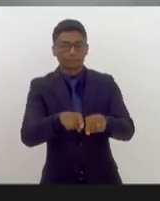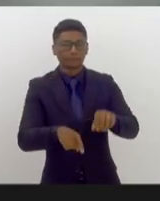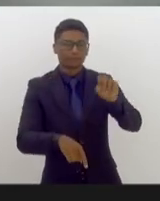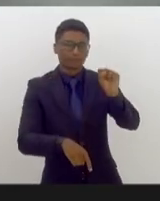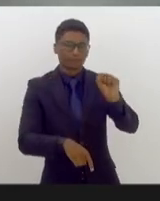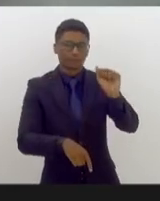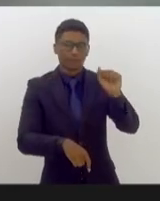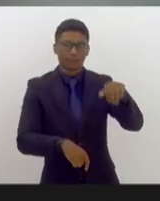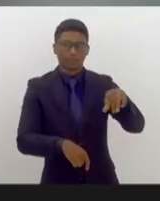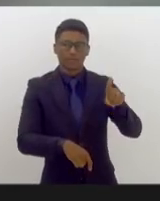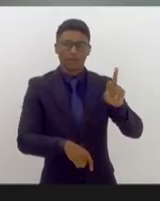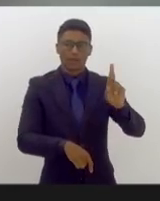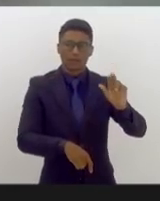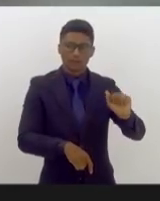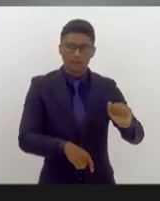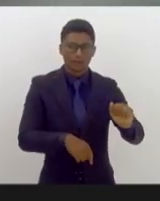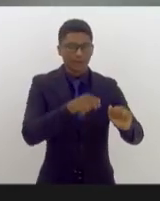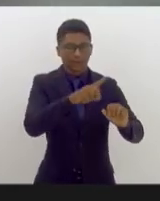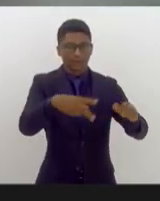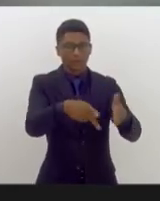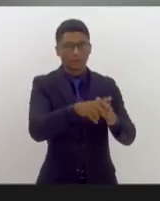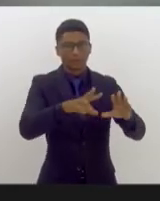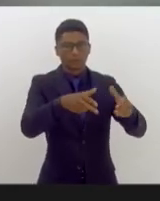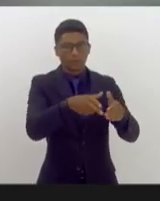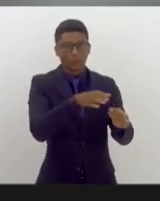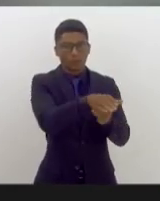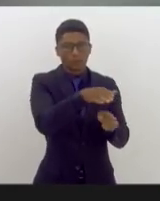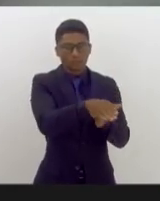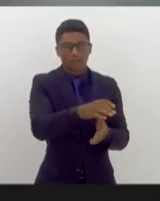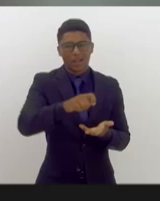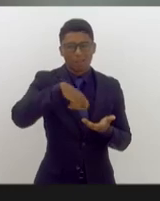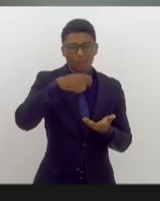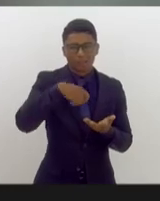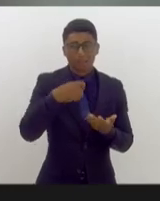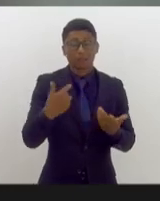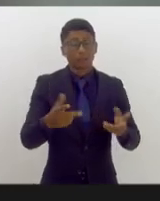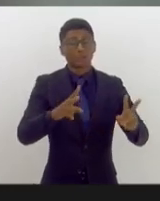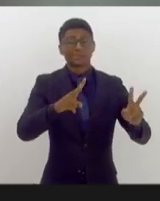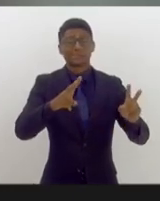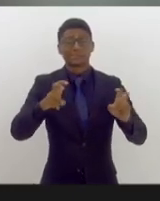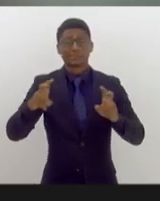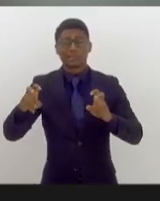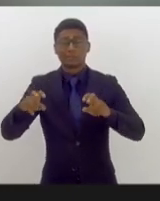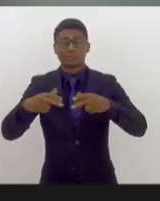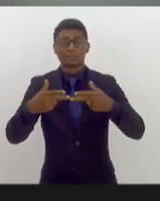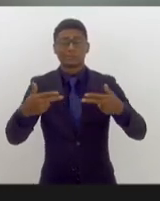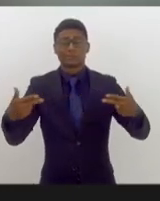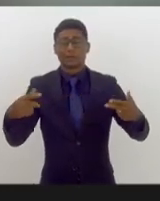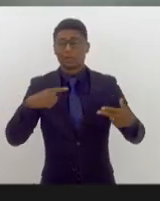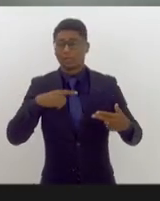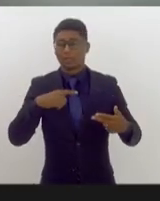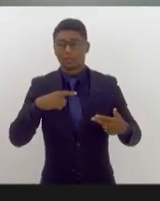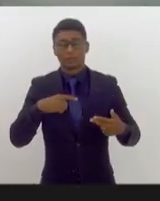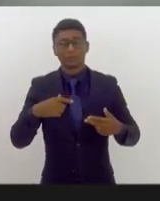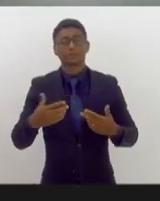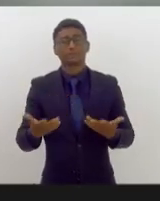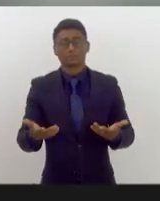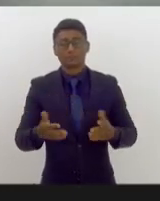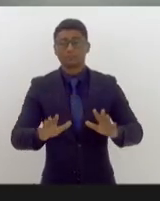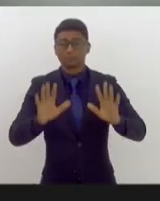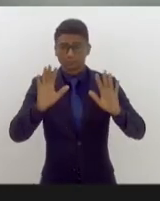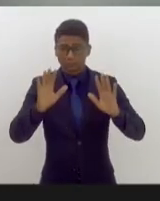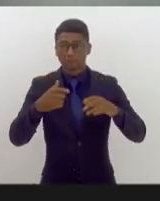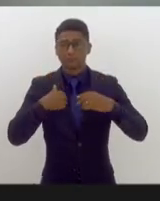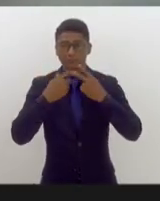Alimentação. Então, há muitos temas, né, relevantíssimos aqui para debatermos, enfim, nas audiências, mas eu